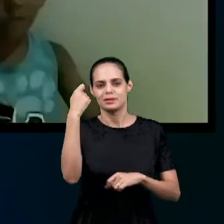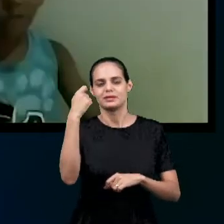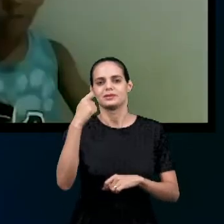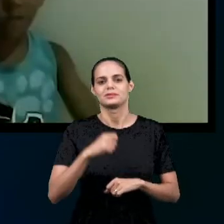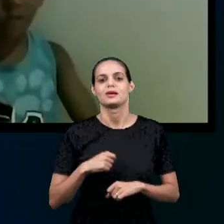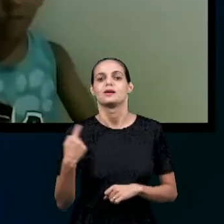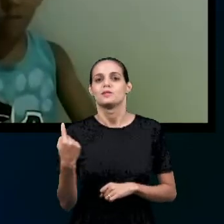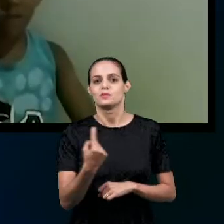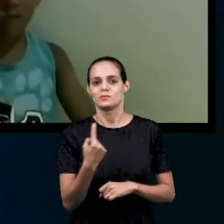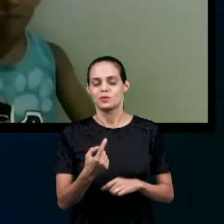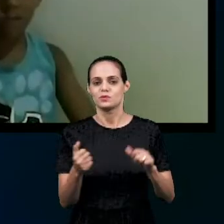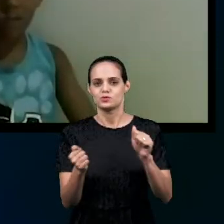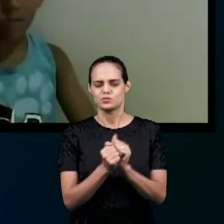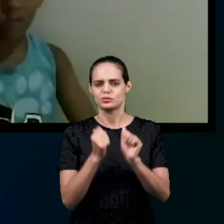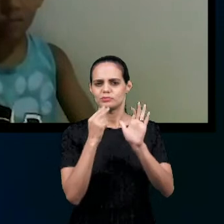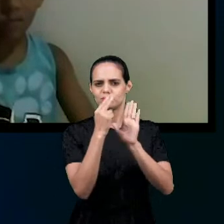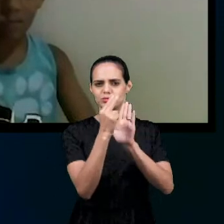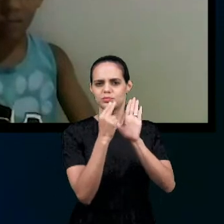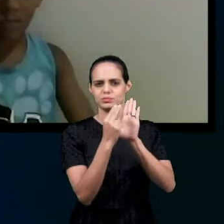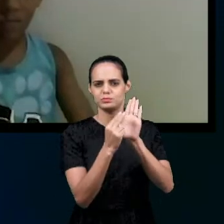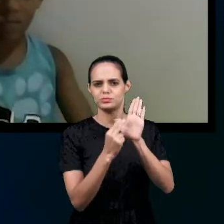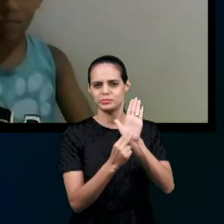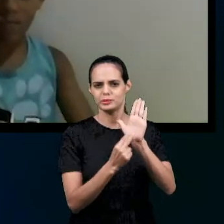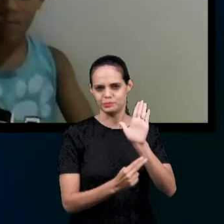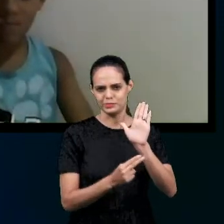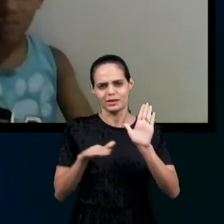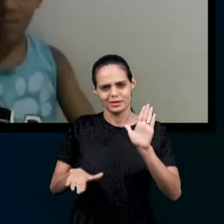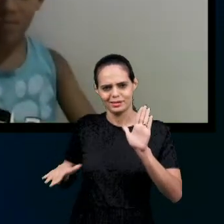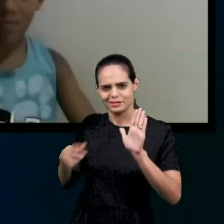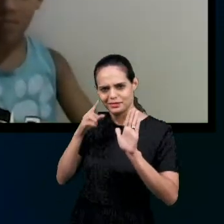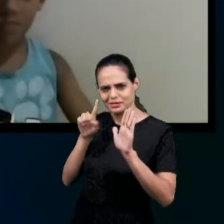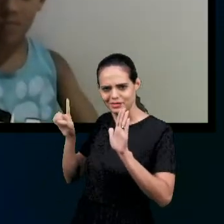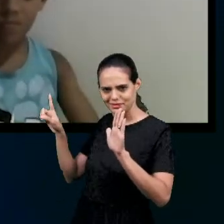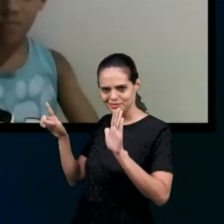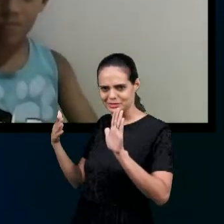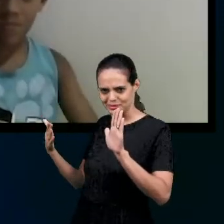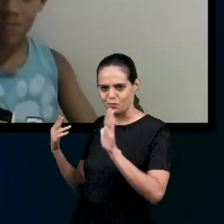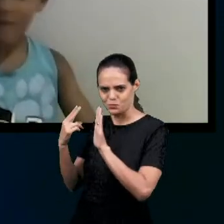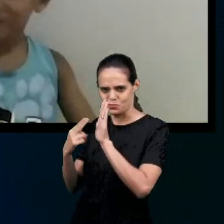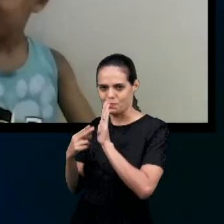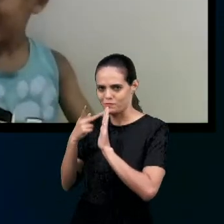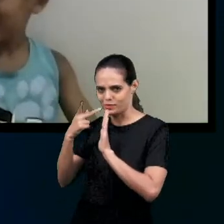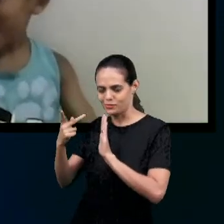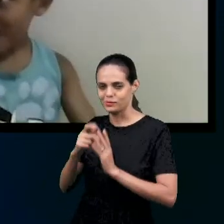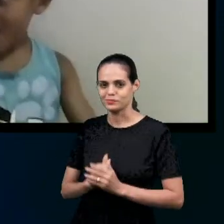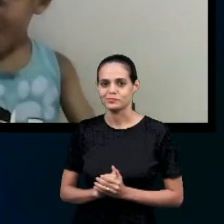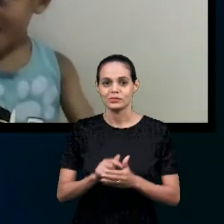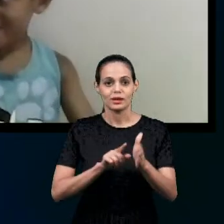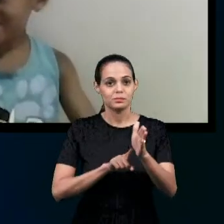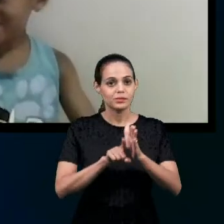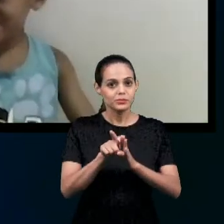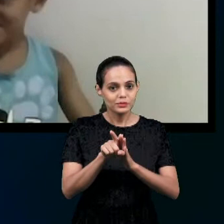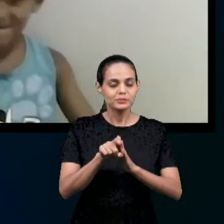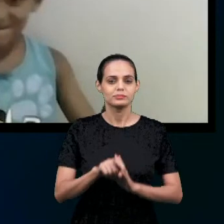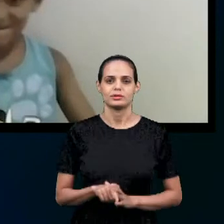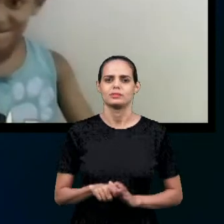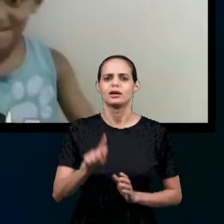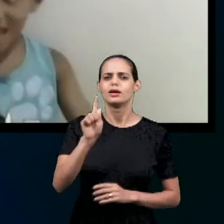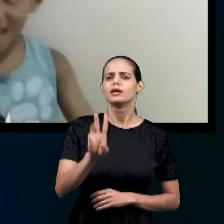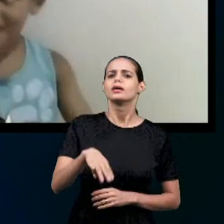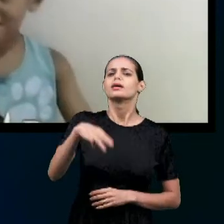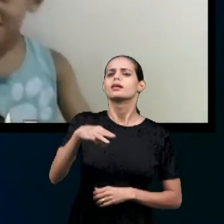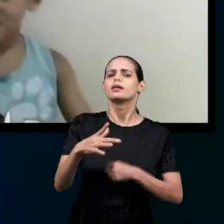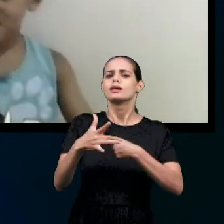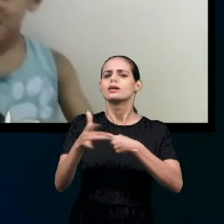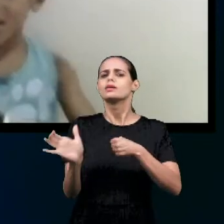com Paola, com Valentina, com Daniel e com Benjamin. A pergunta é: quem é esse tesouro?